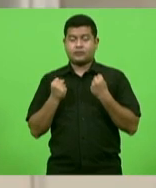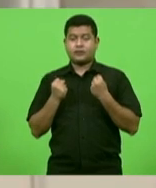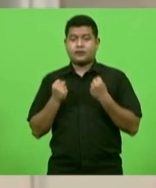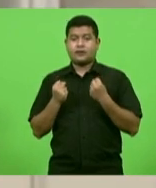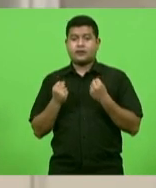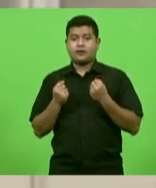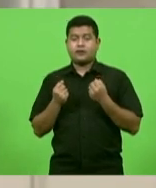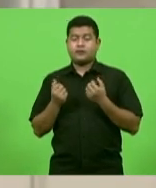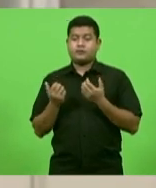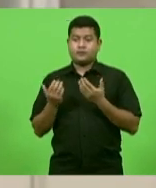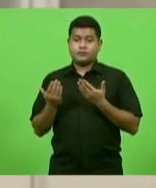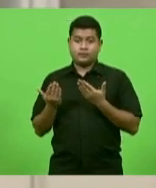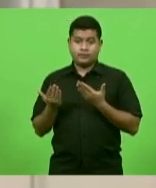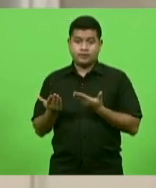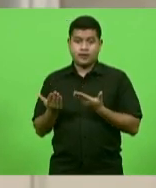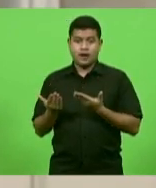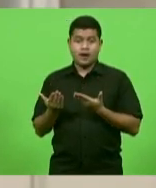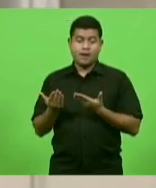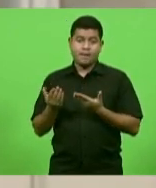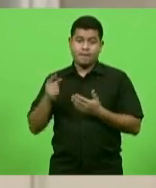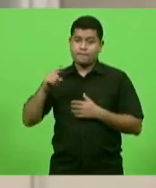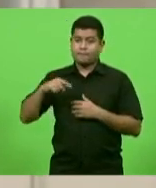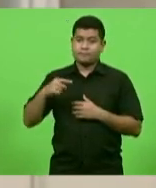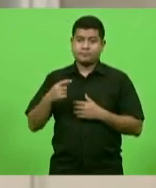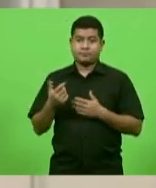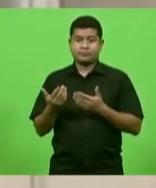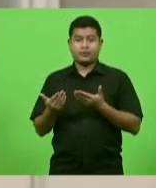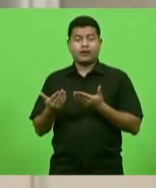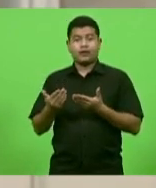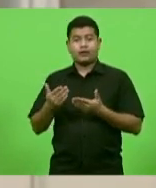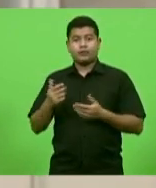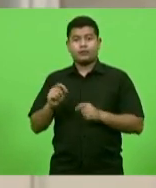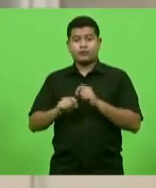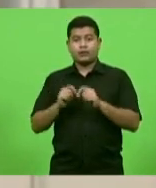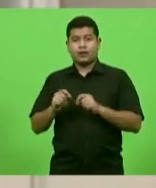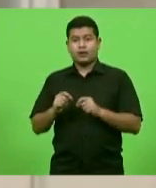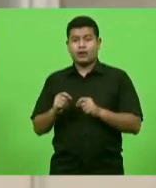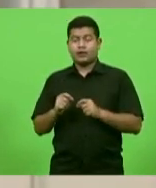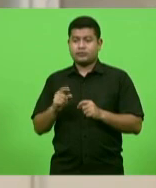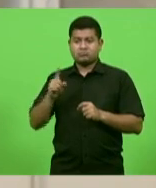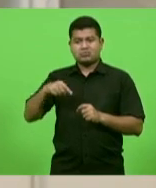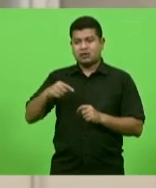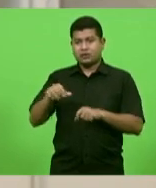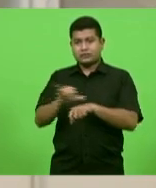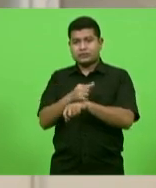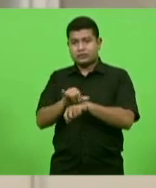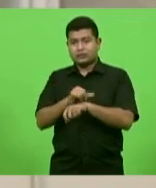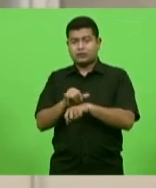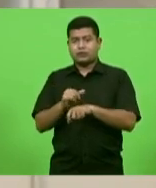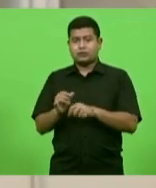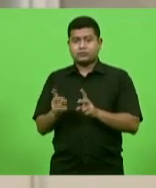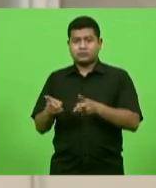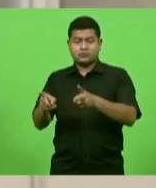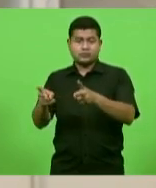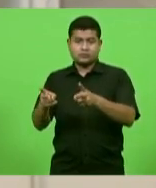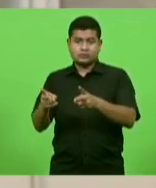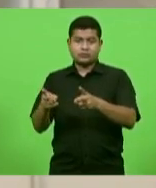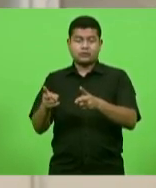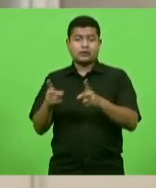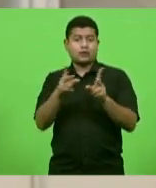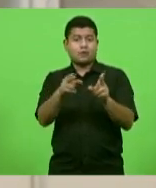bom dia da em sua defesa seja no sentido de que se tratavam de medidas genéricas a